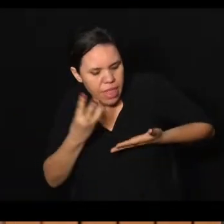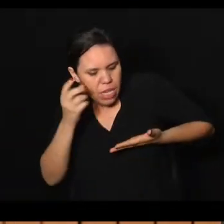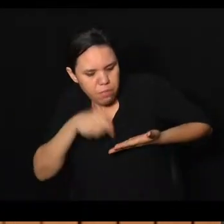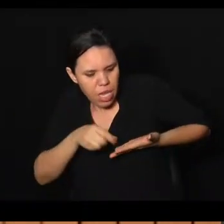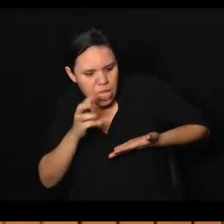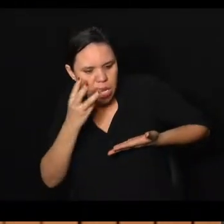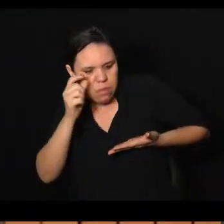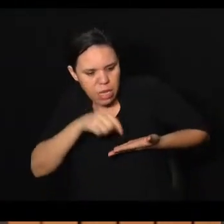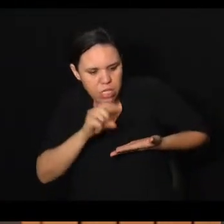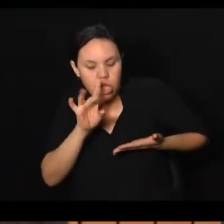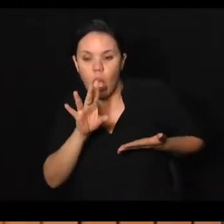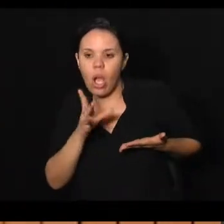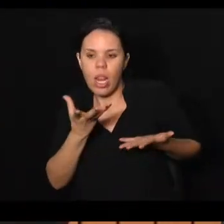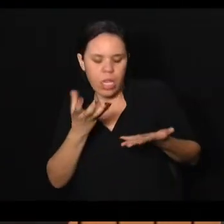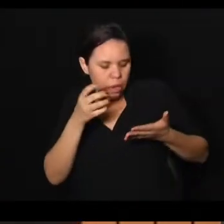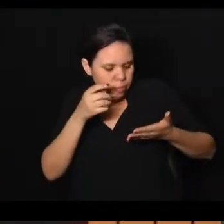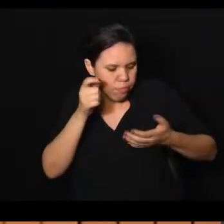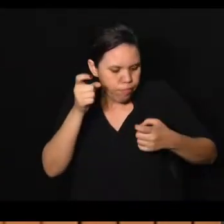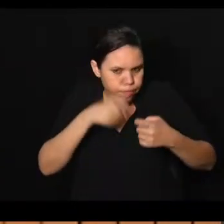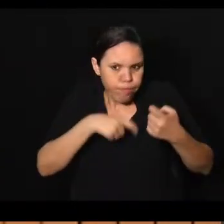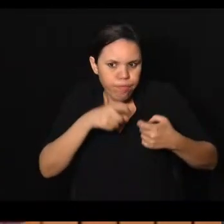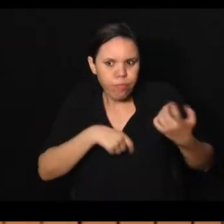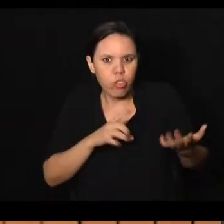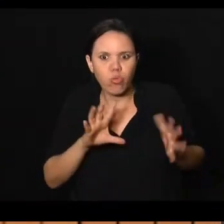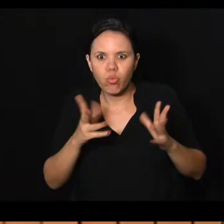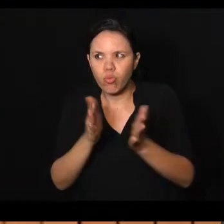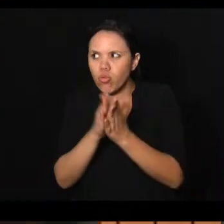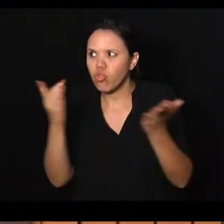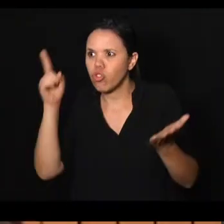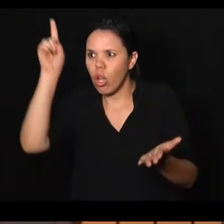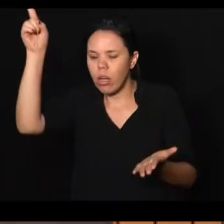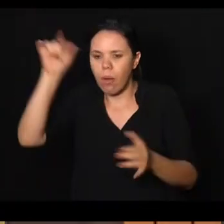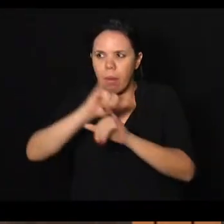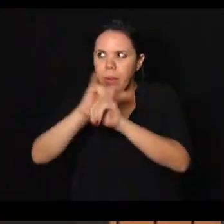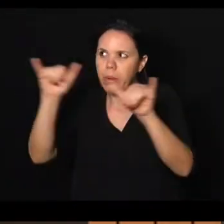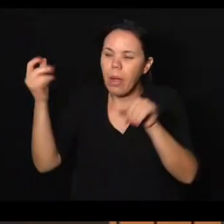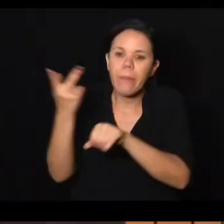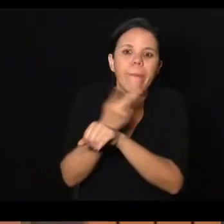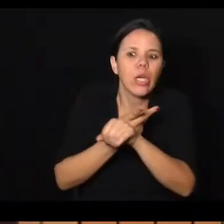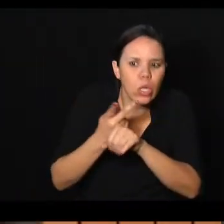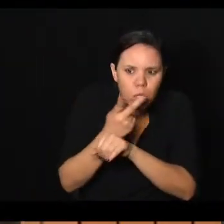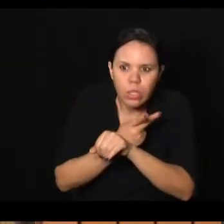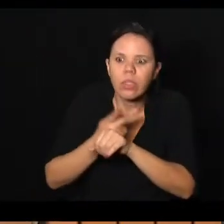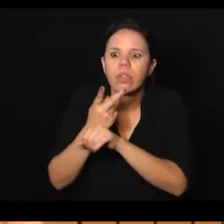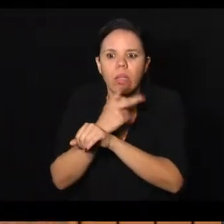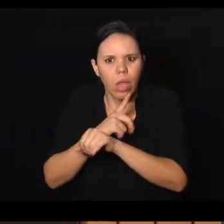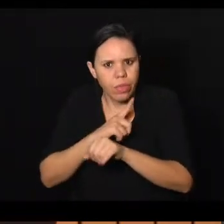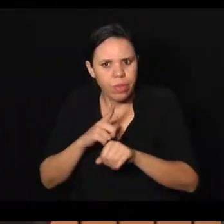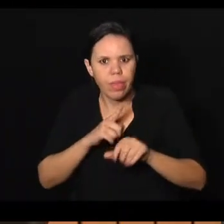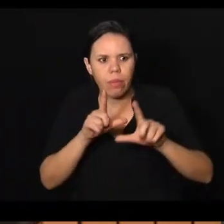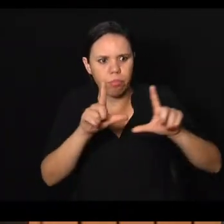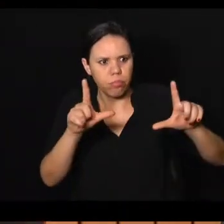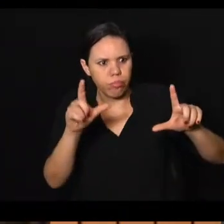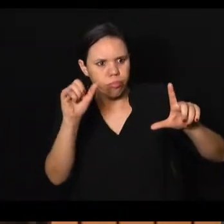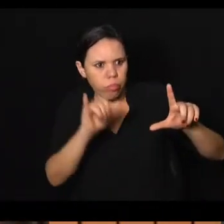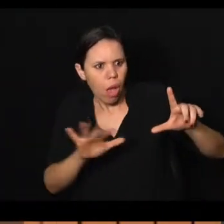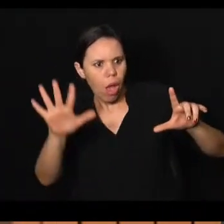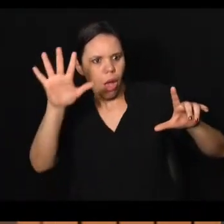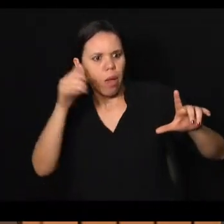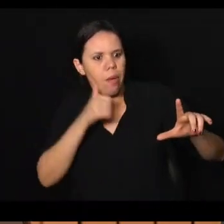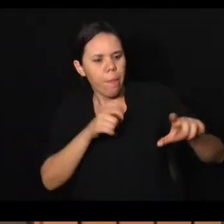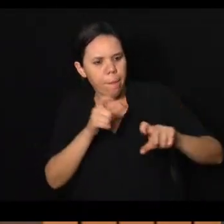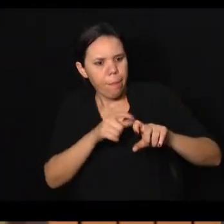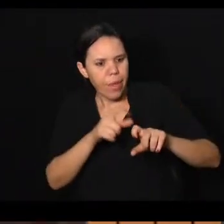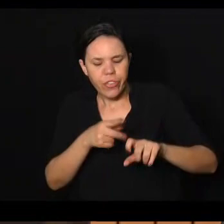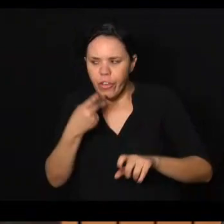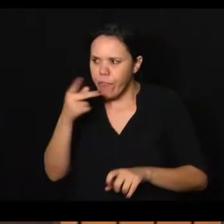de idade. Isso está em tudo que é jornal da região, vocês podem procurar. Tem lá uma imagem em que a médica